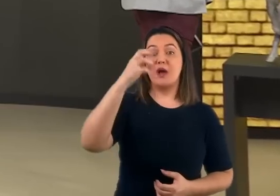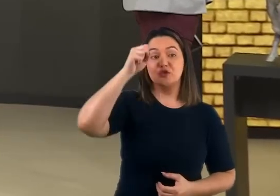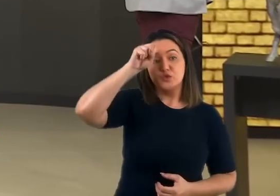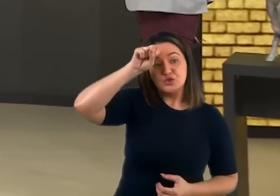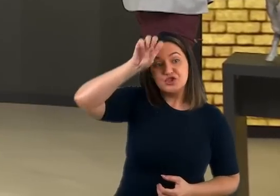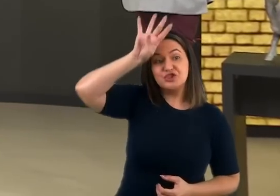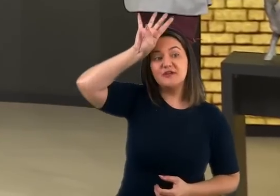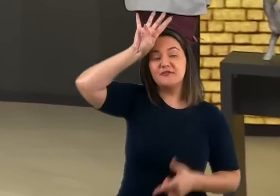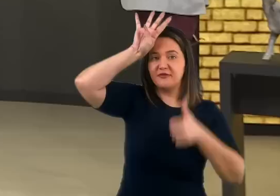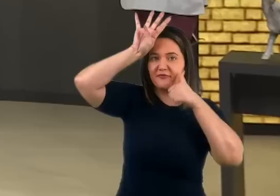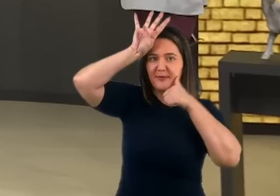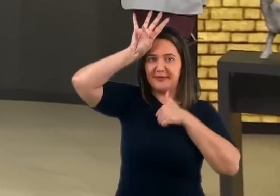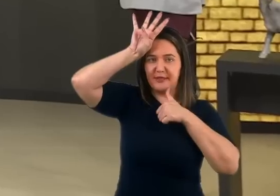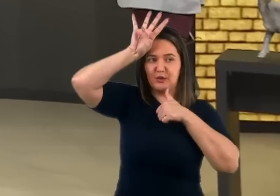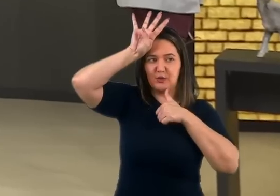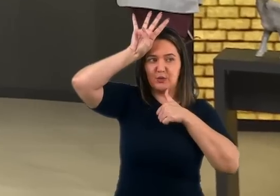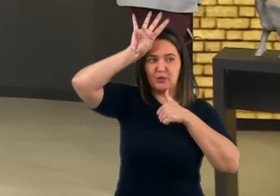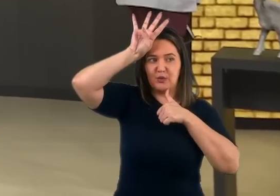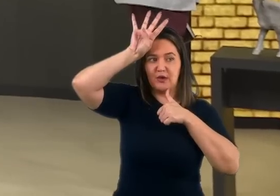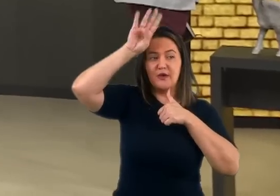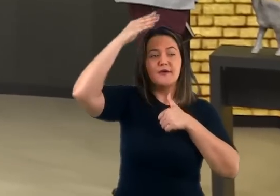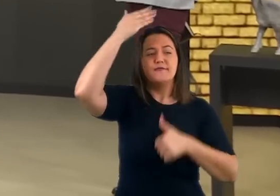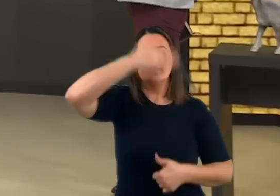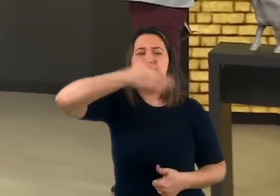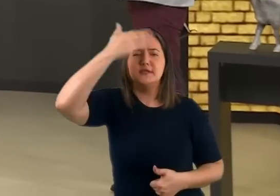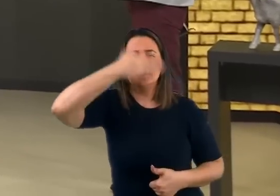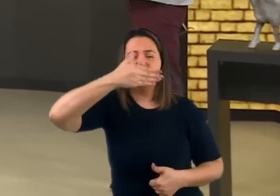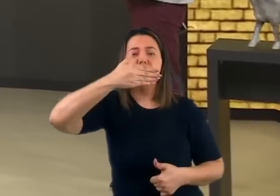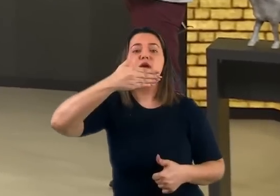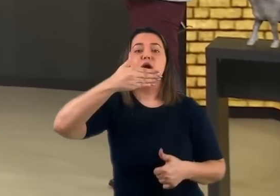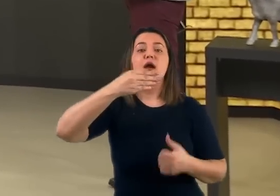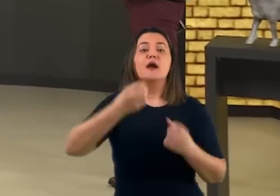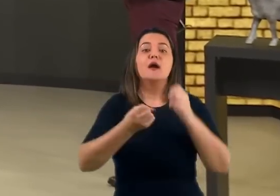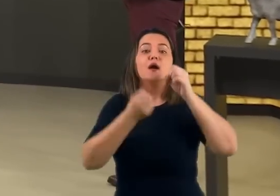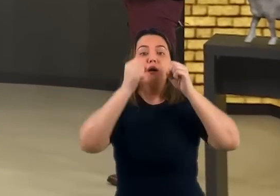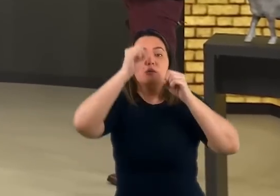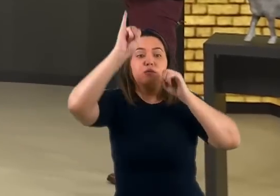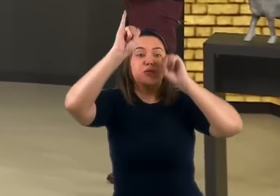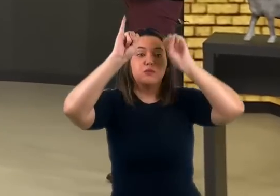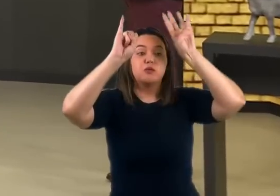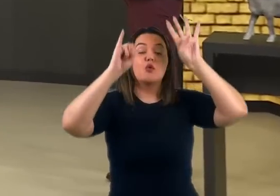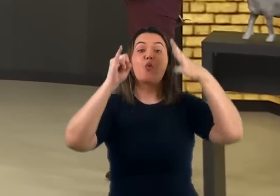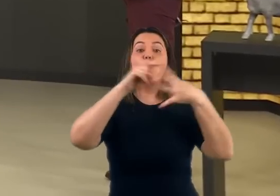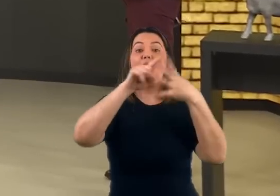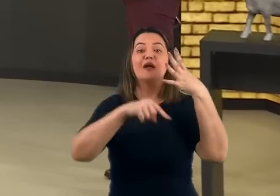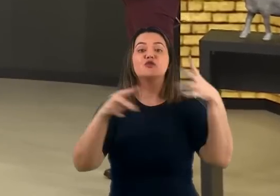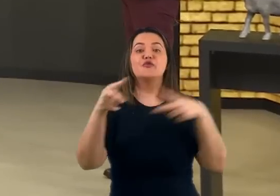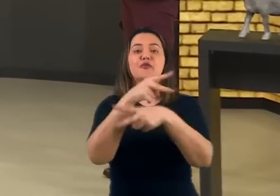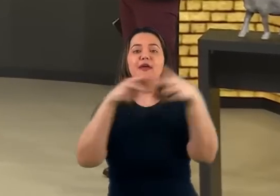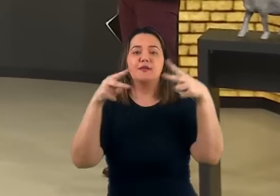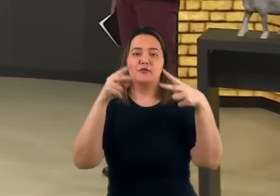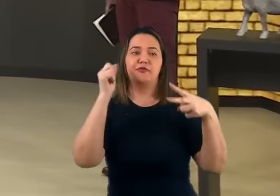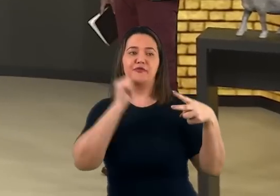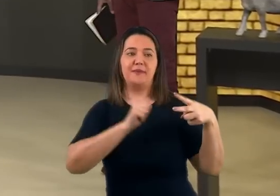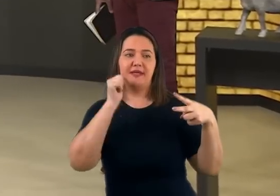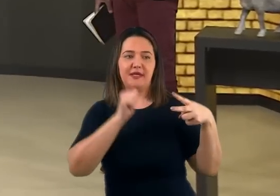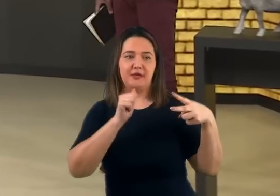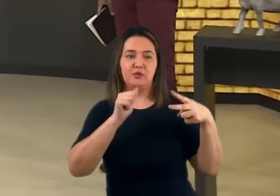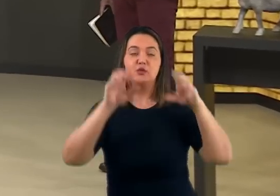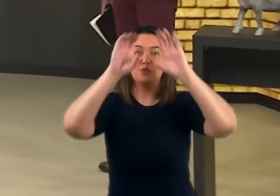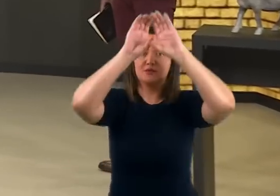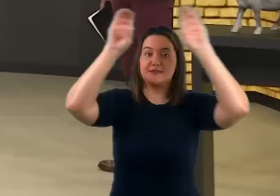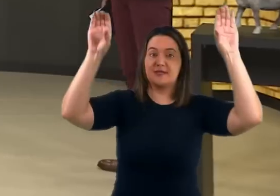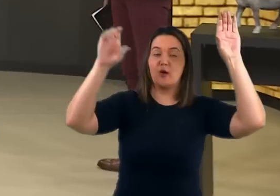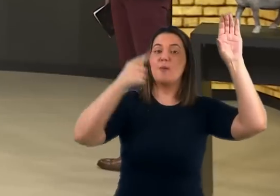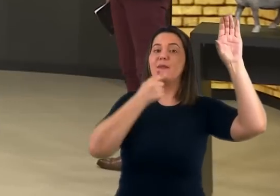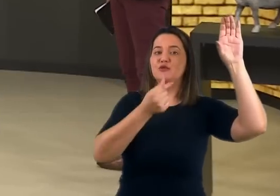no feminino, bem visíveis que cresceram na direção dos 4 ventos, feminino, do céu masculino. Lembre, eu